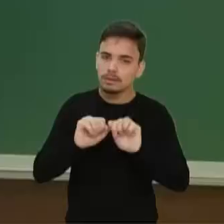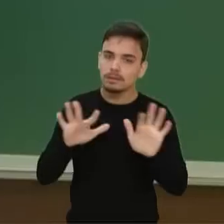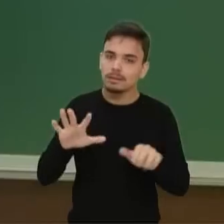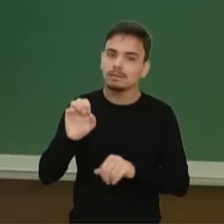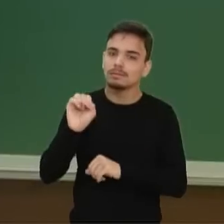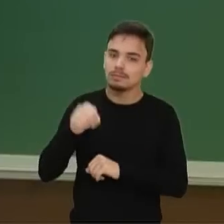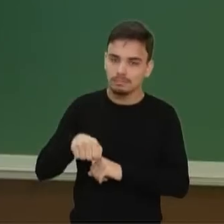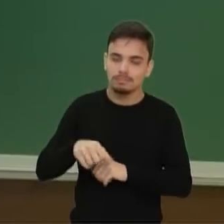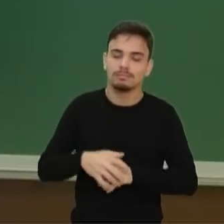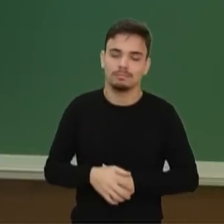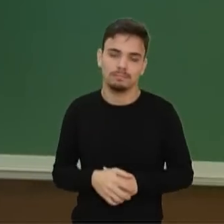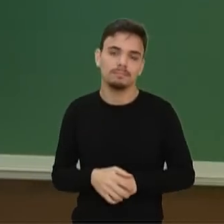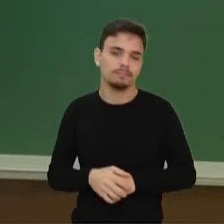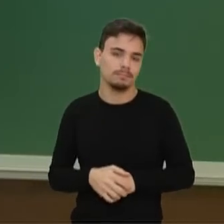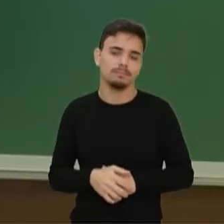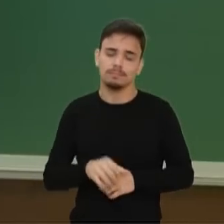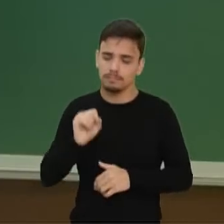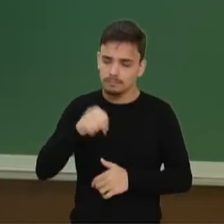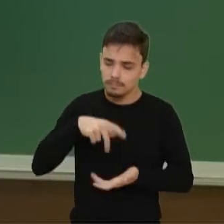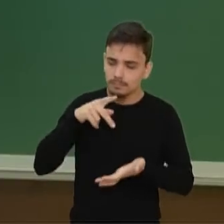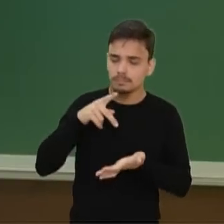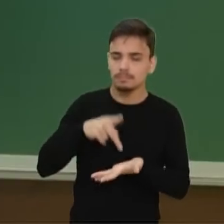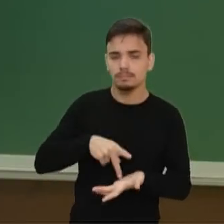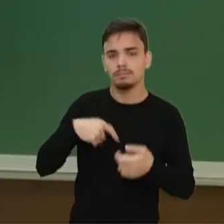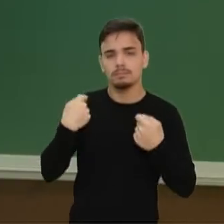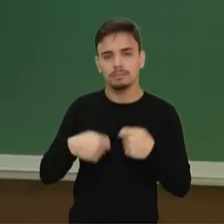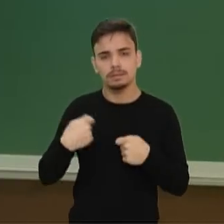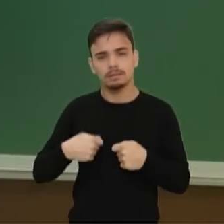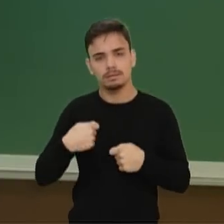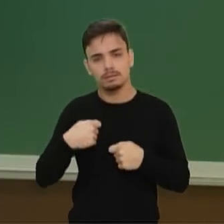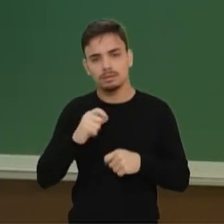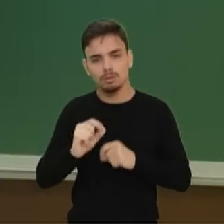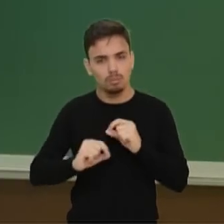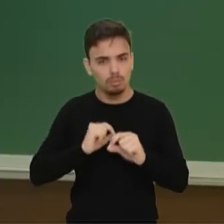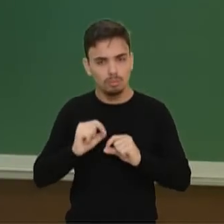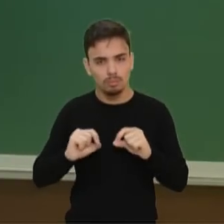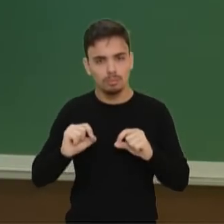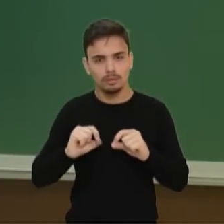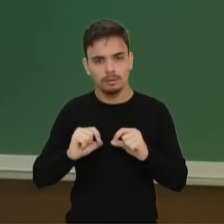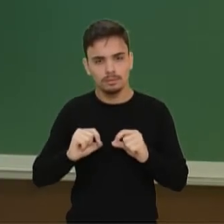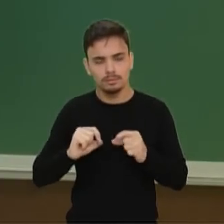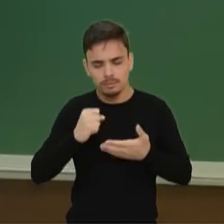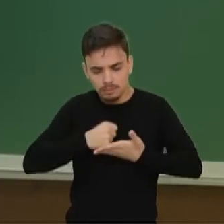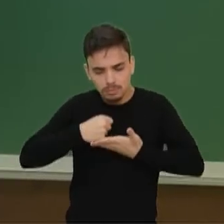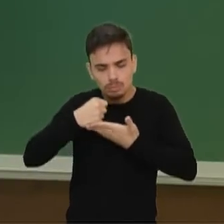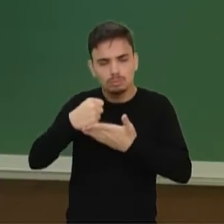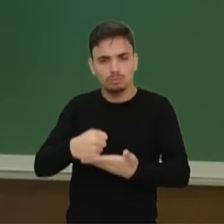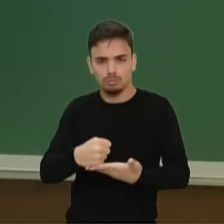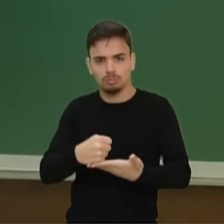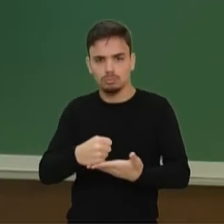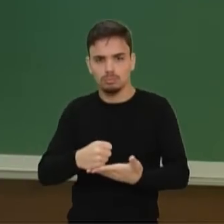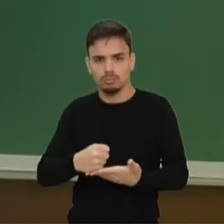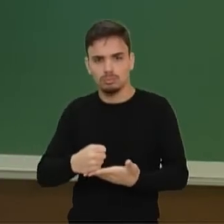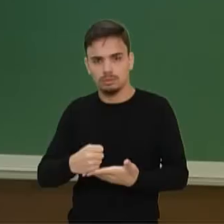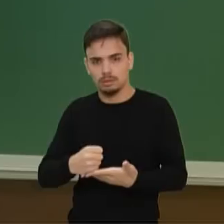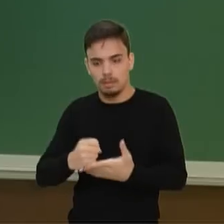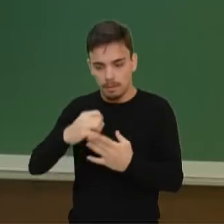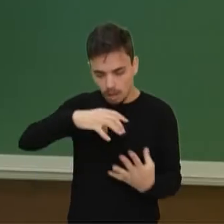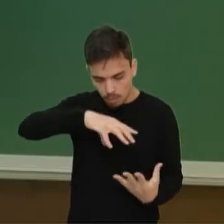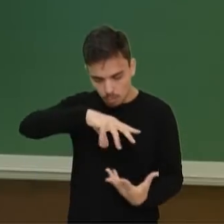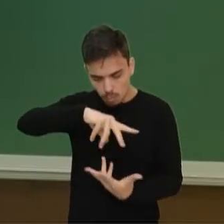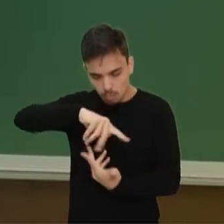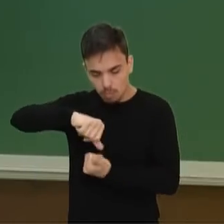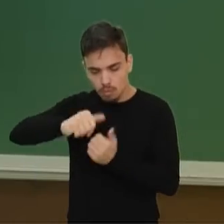que sim, né? Então, nós precisamos dessa essa mãozinha para que esse